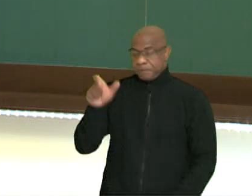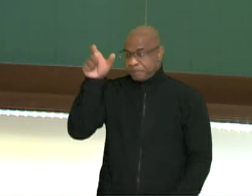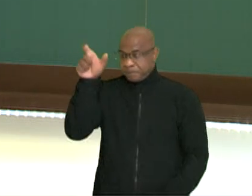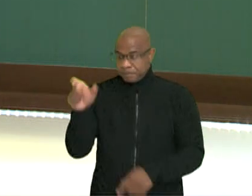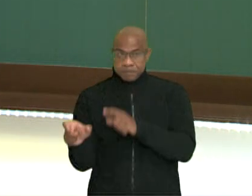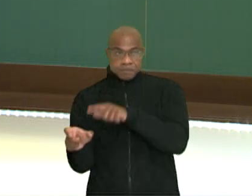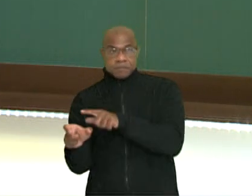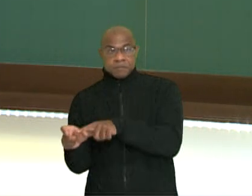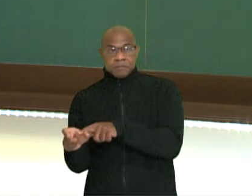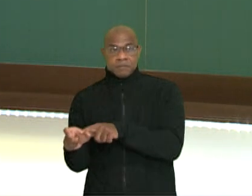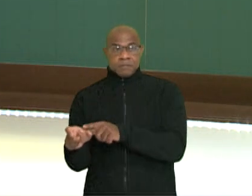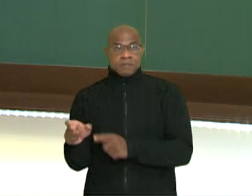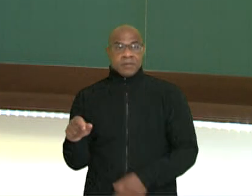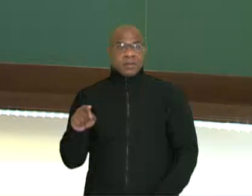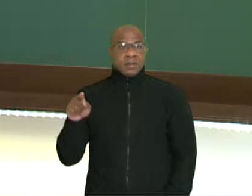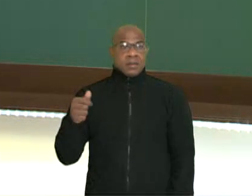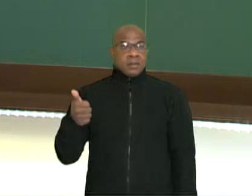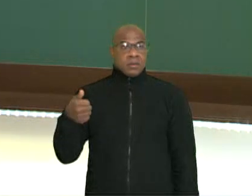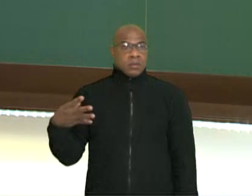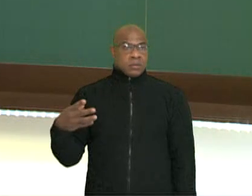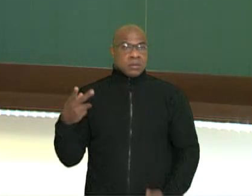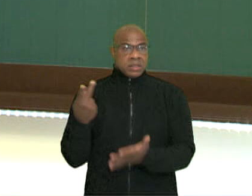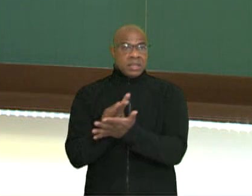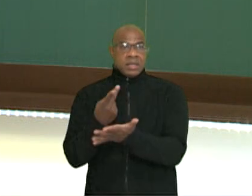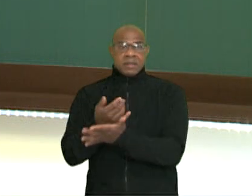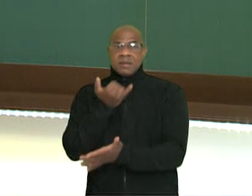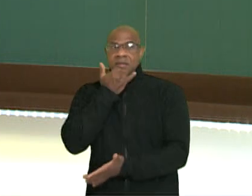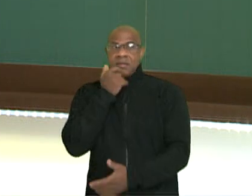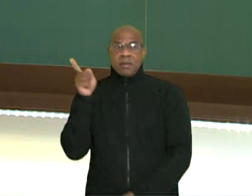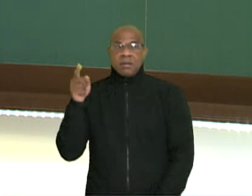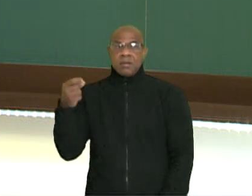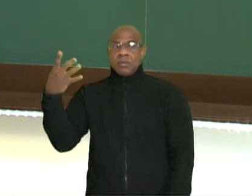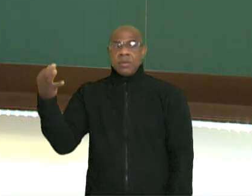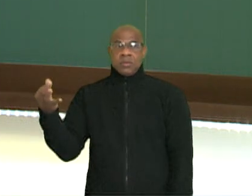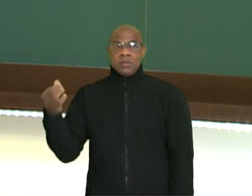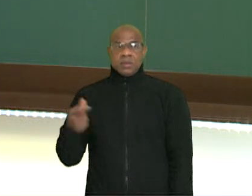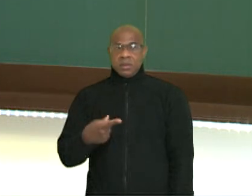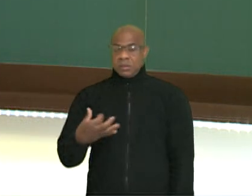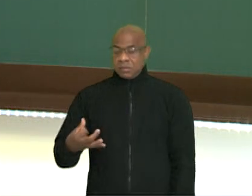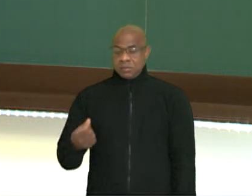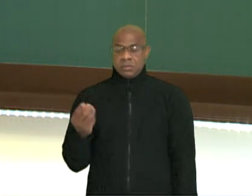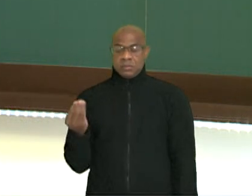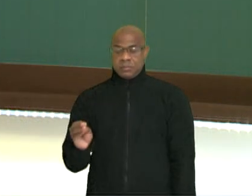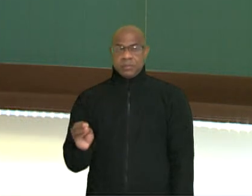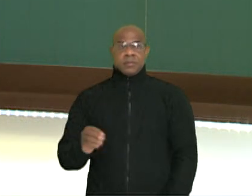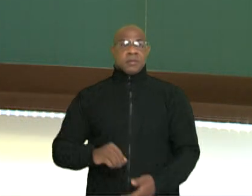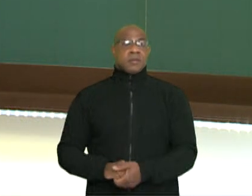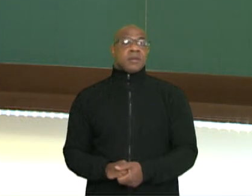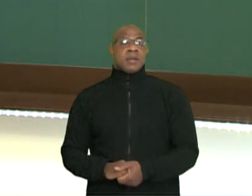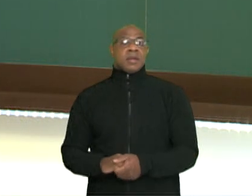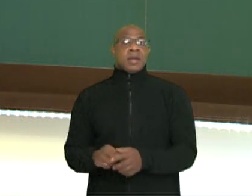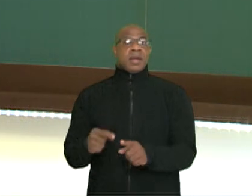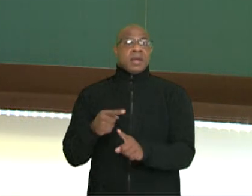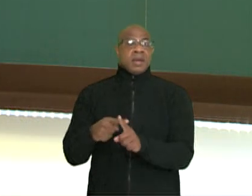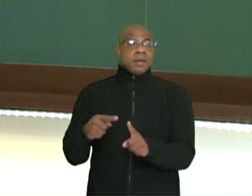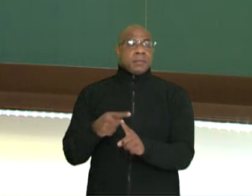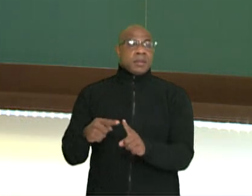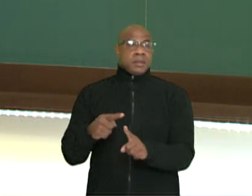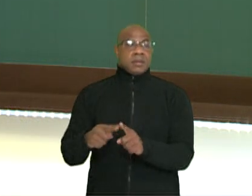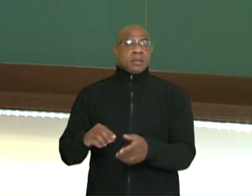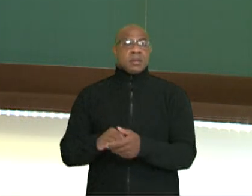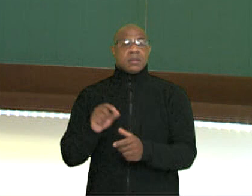ó, metade. Aqui é 14, gente, tá bom? Aqui tá errado. 14, ó. 14%. Mais a metade do povo